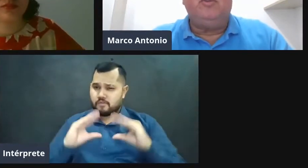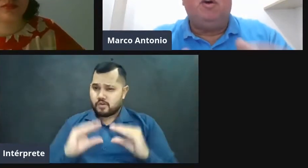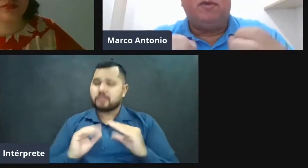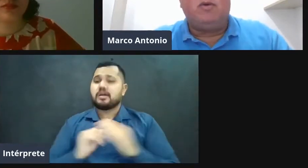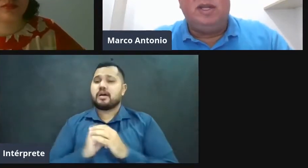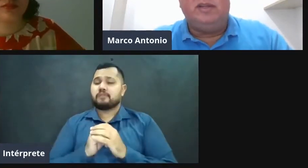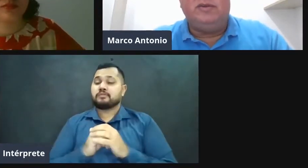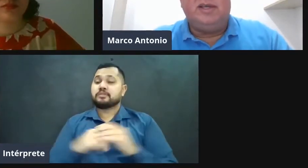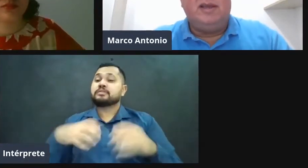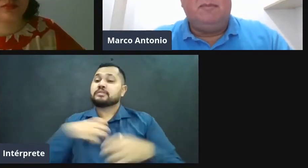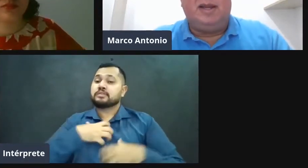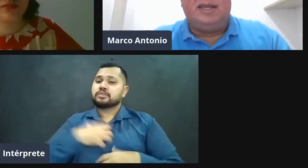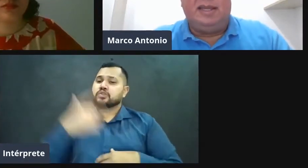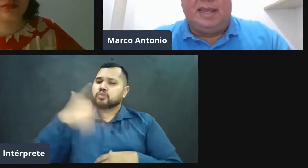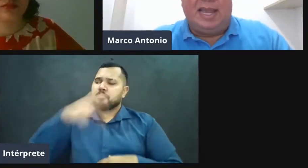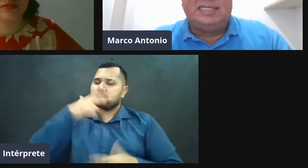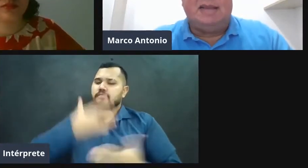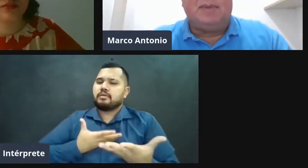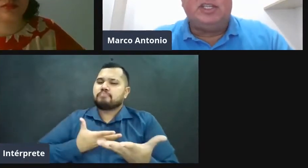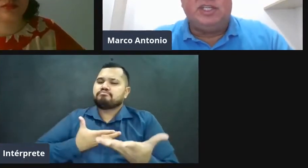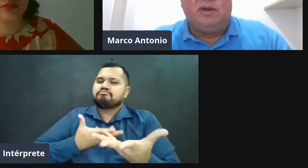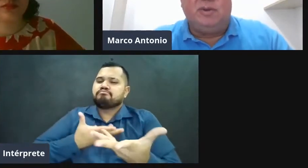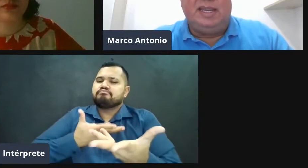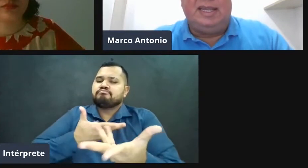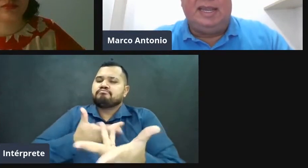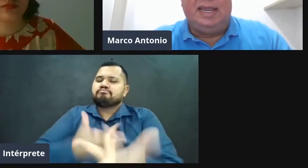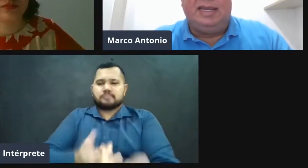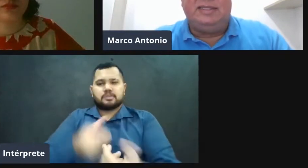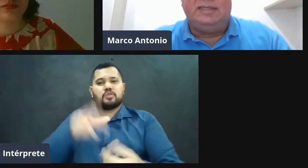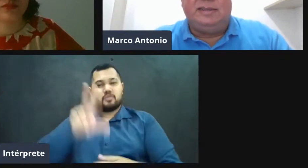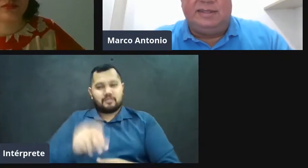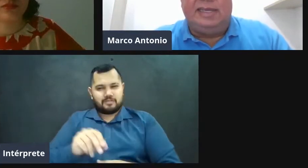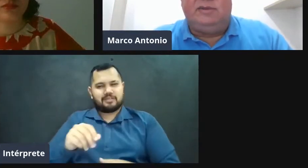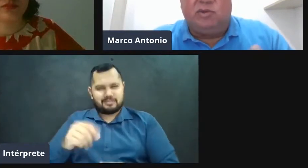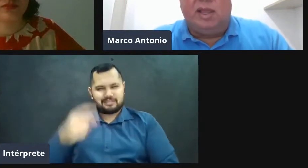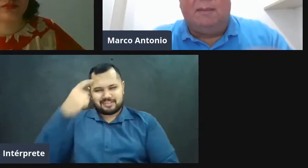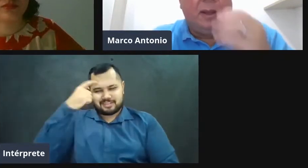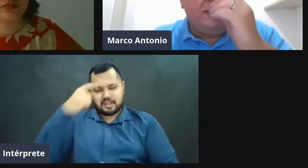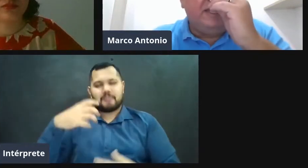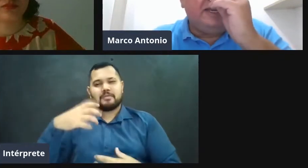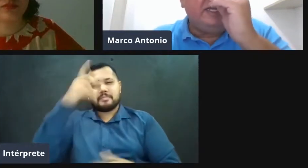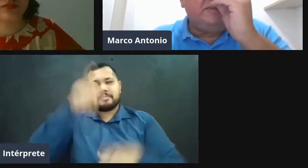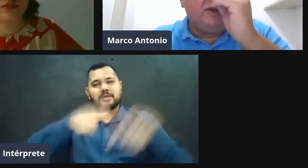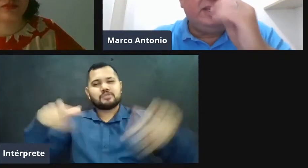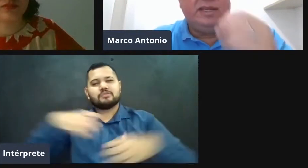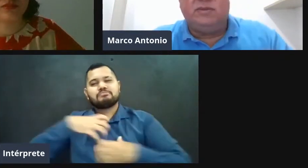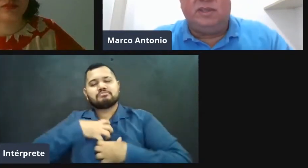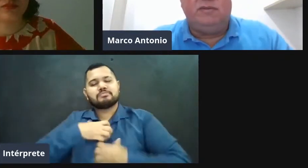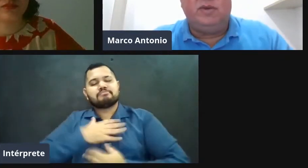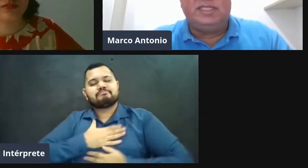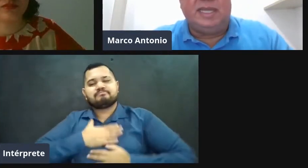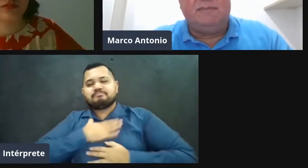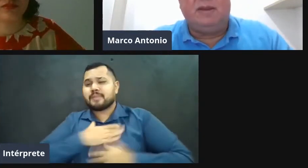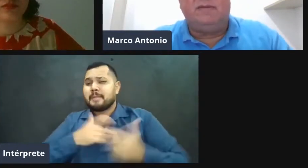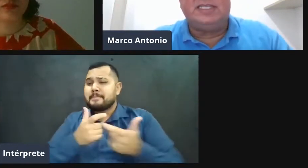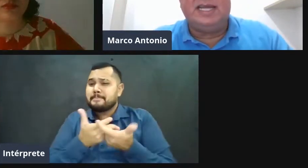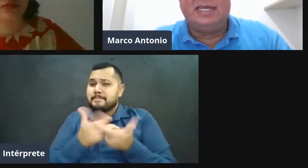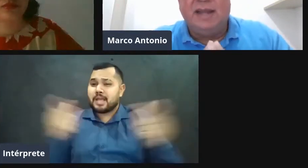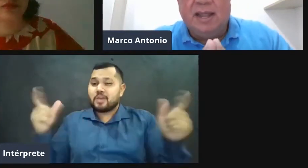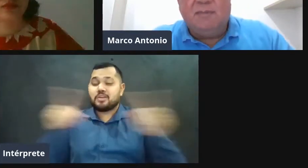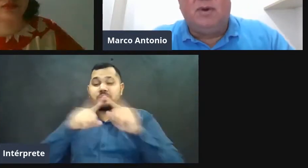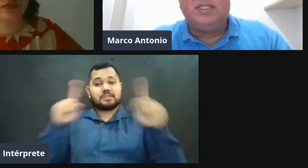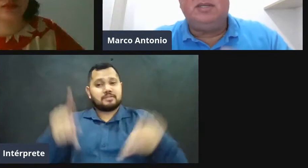se sintam de novo acolhidos, para que essa paixão que a maioria, grande maioria dos servidores tem